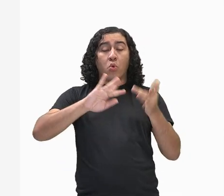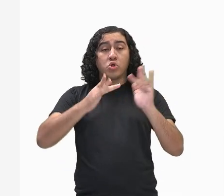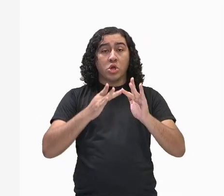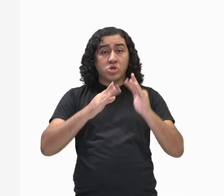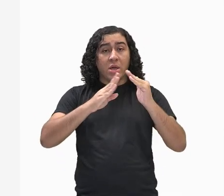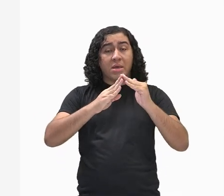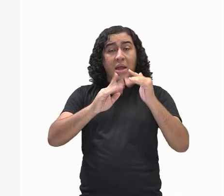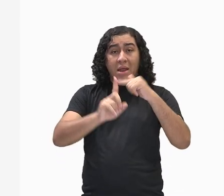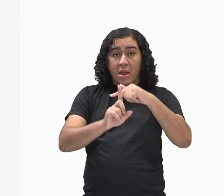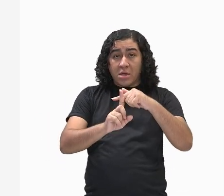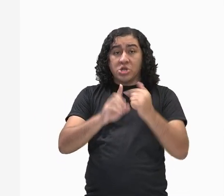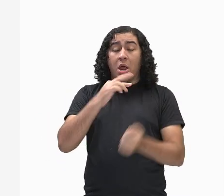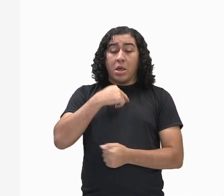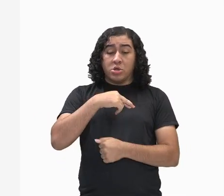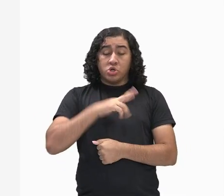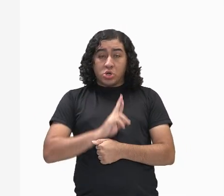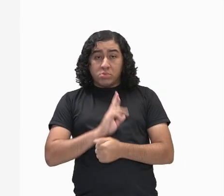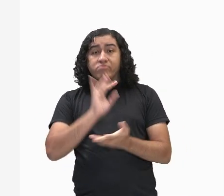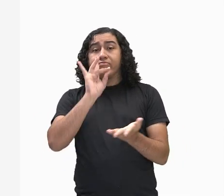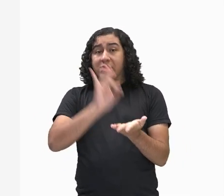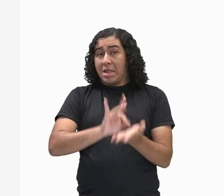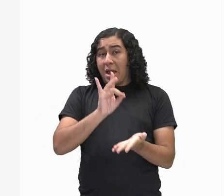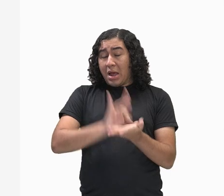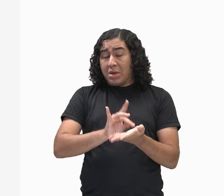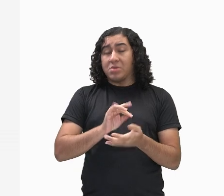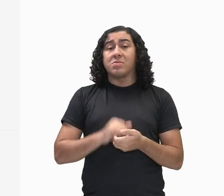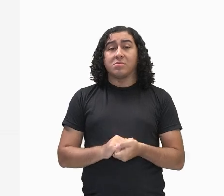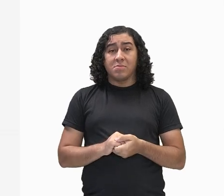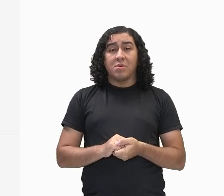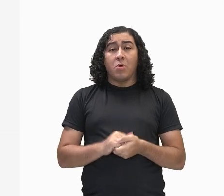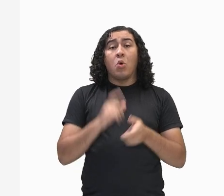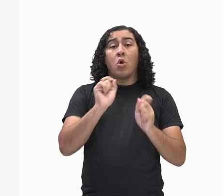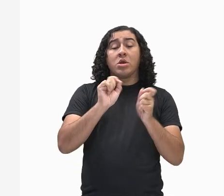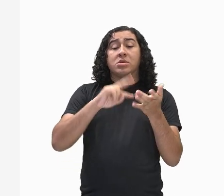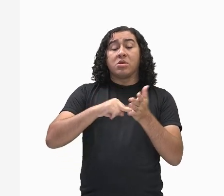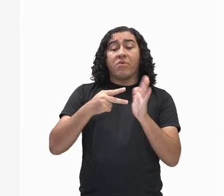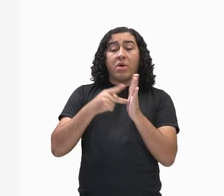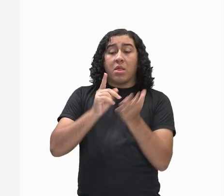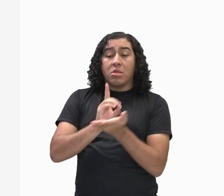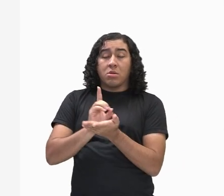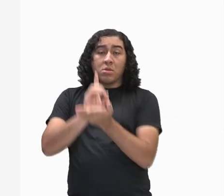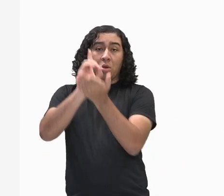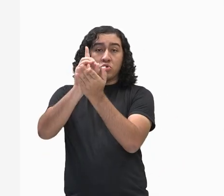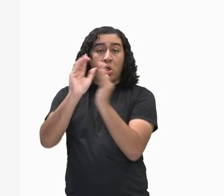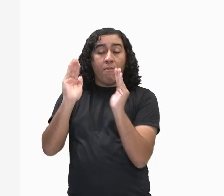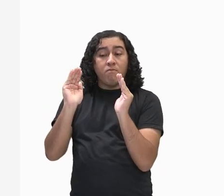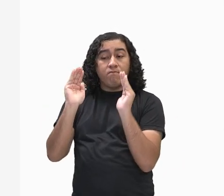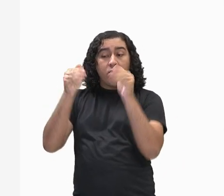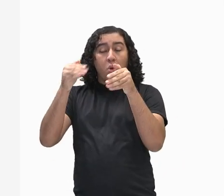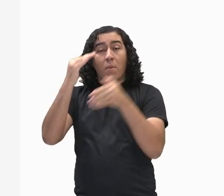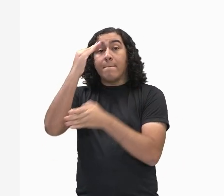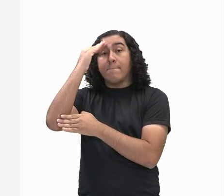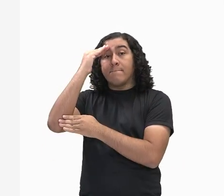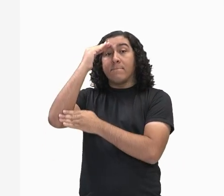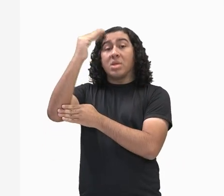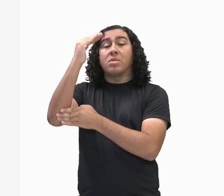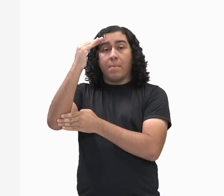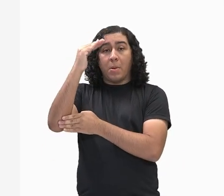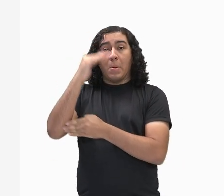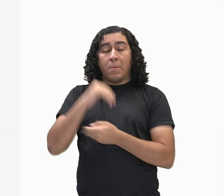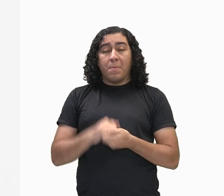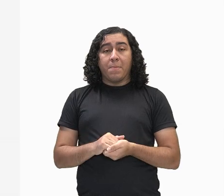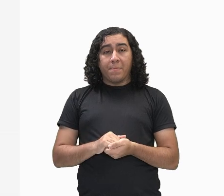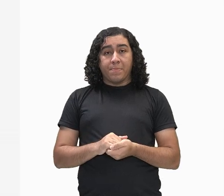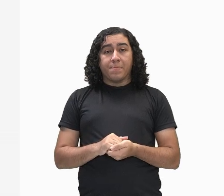da religião mesmo, né? Aquela visão onde Deus comandava tudo, Deus estava no centro de tudo e nós